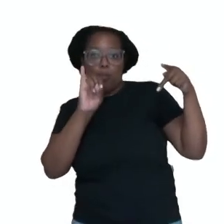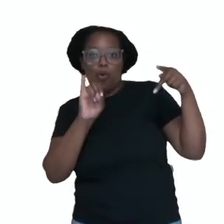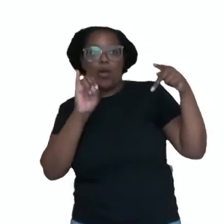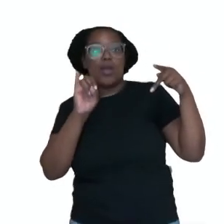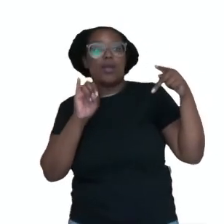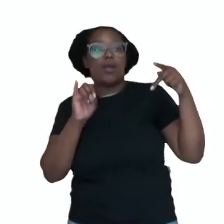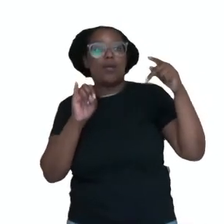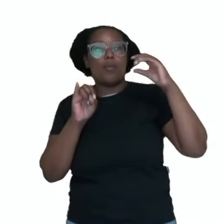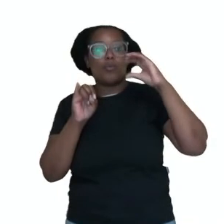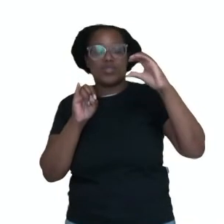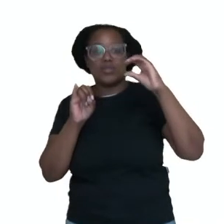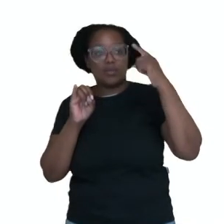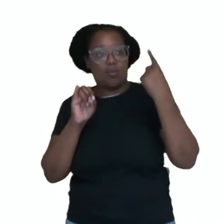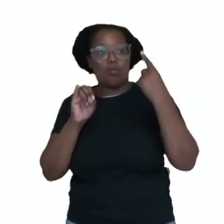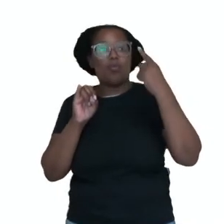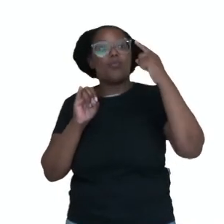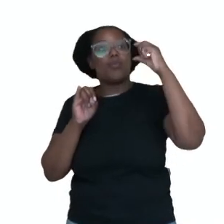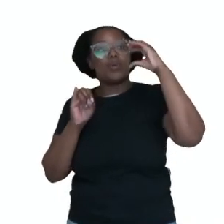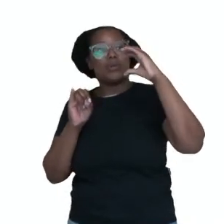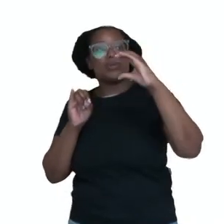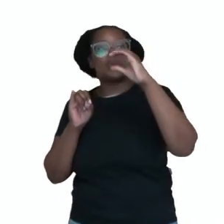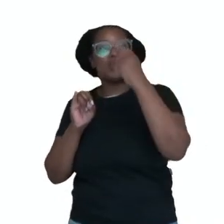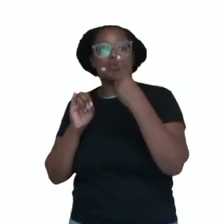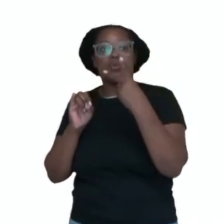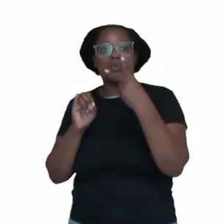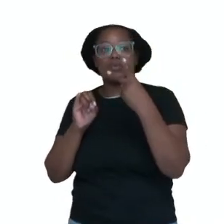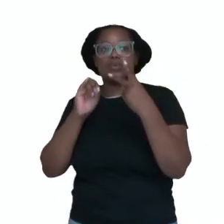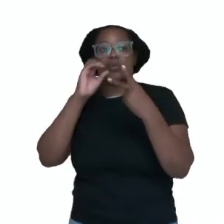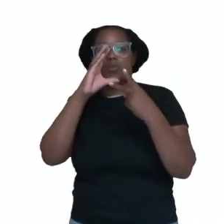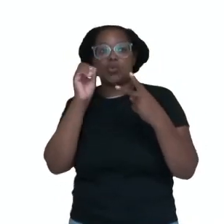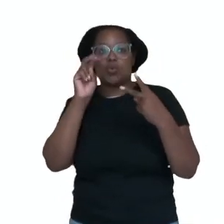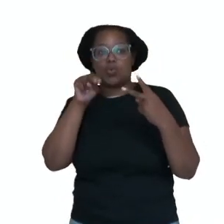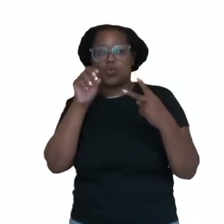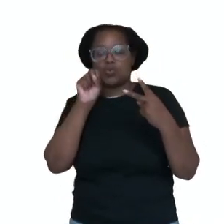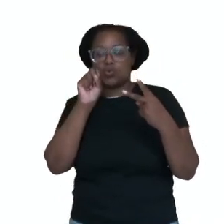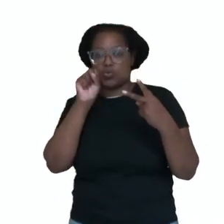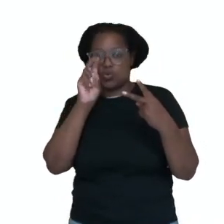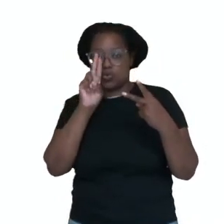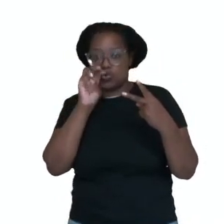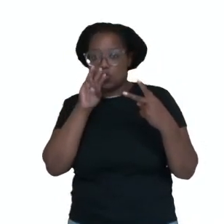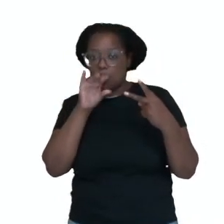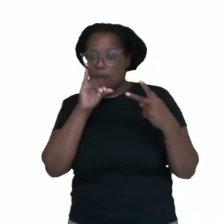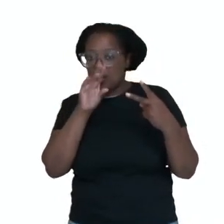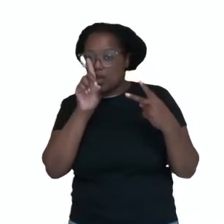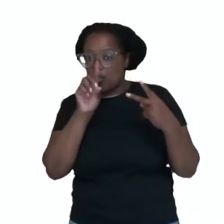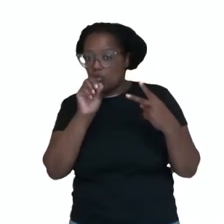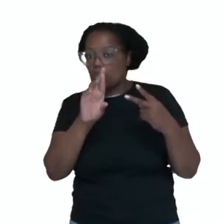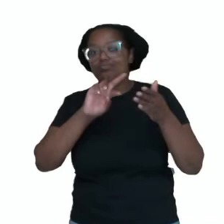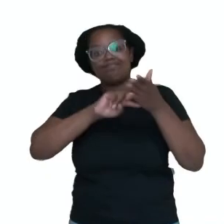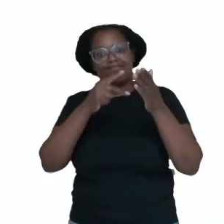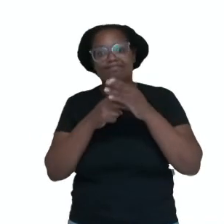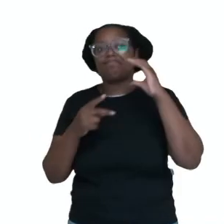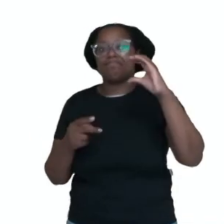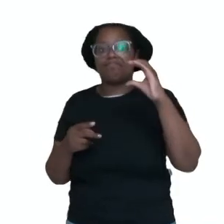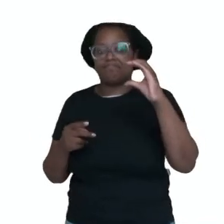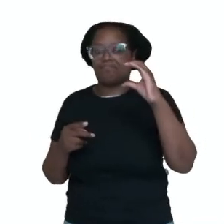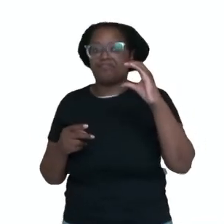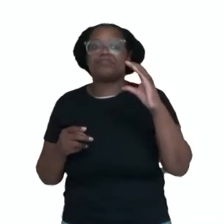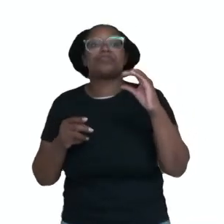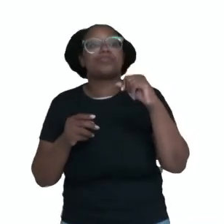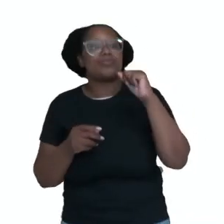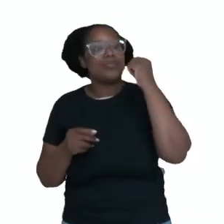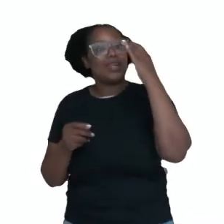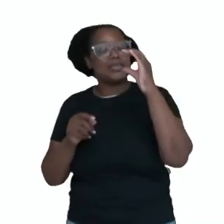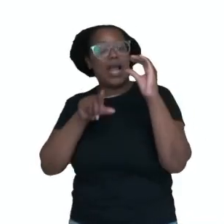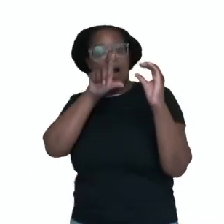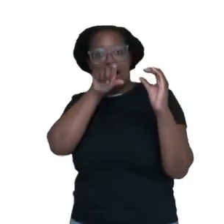primário, homem, consumidor secundário. Gafanhoto, consumidor primário, porque tanto ele quanto o boi são herbívoros.